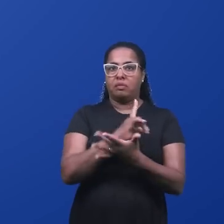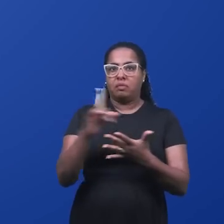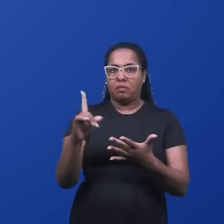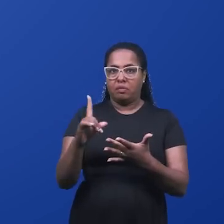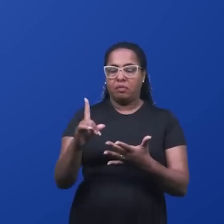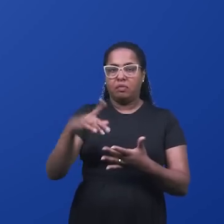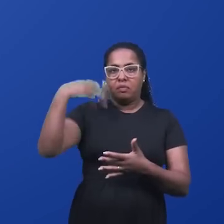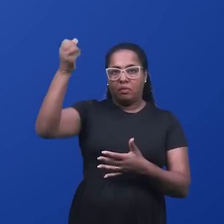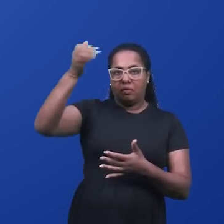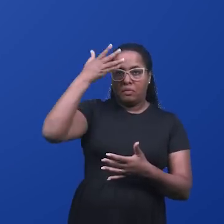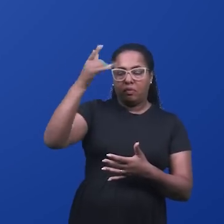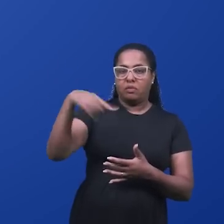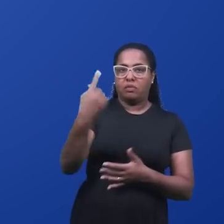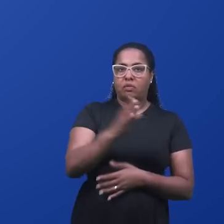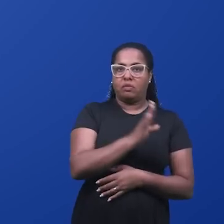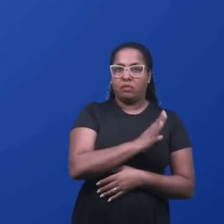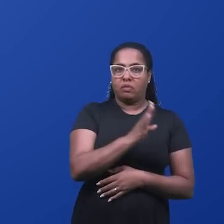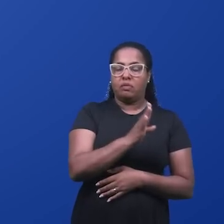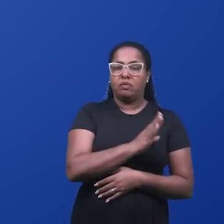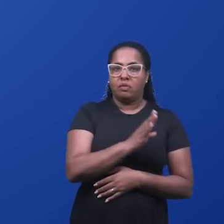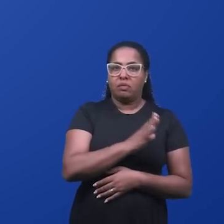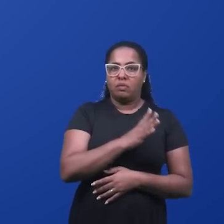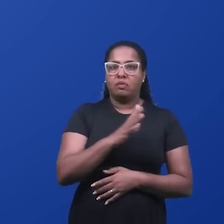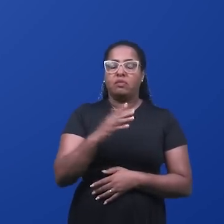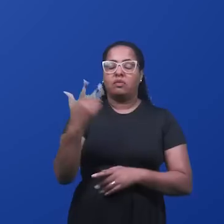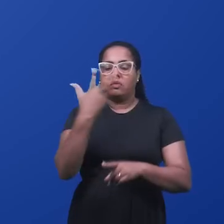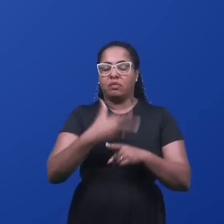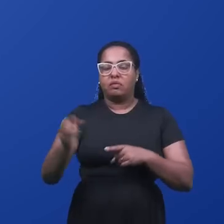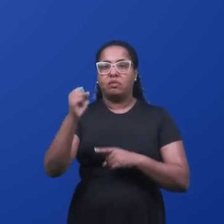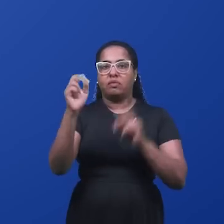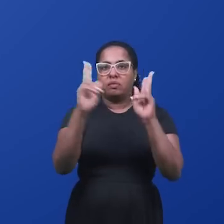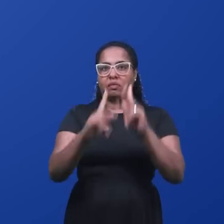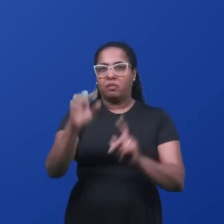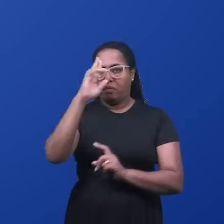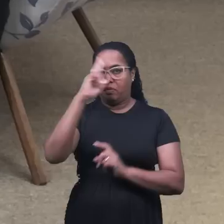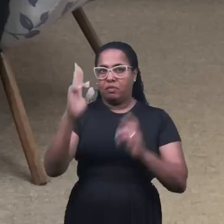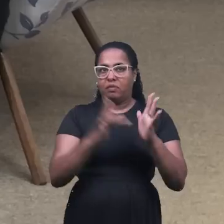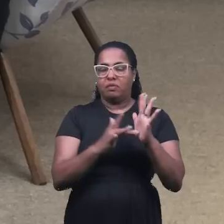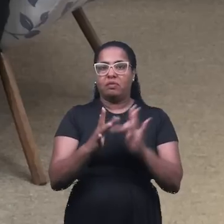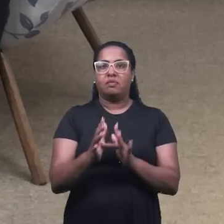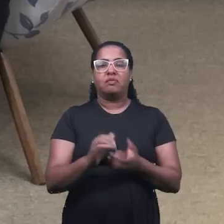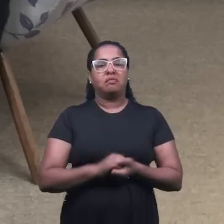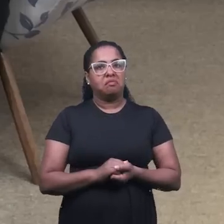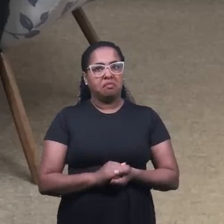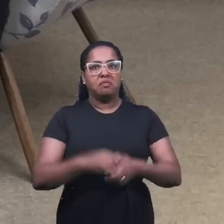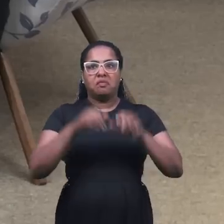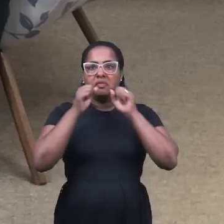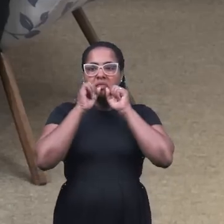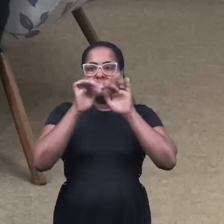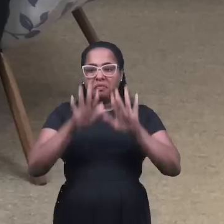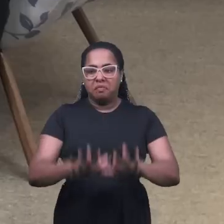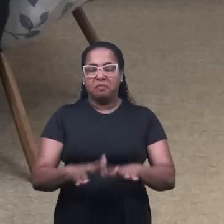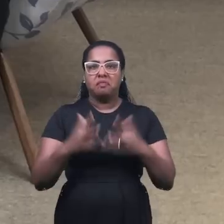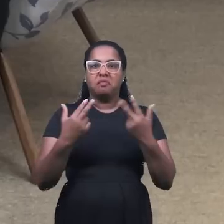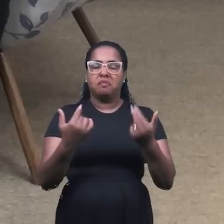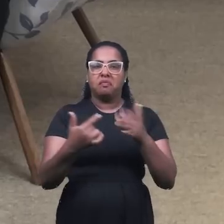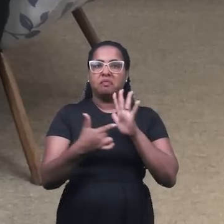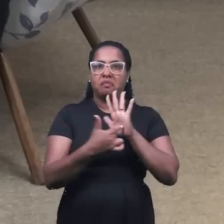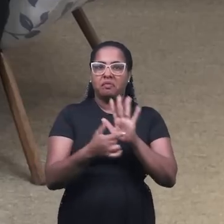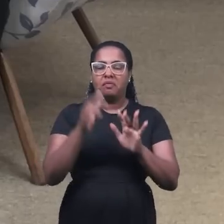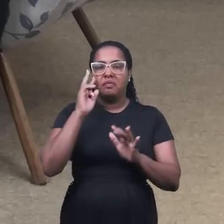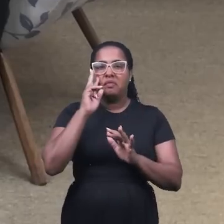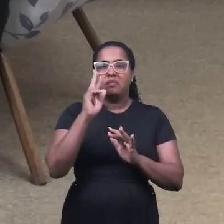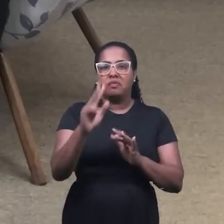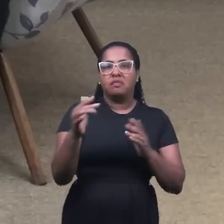de Deus, revelada em nossos corações, que nos faz vencedores. A paz do Senhor Jesus. Que bênção, não é, meus irmãos? Como falamos, ver